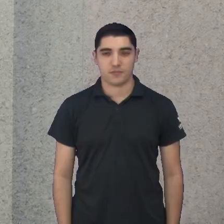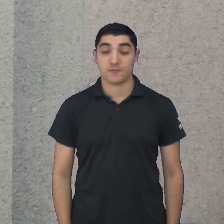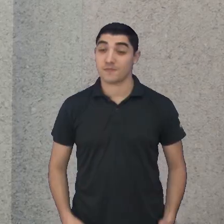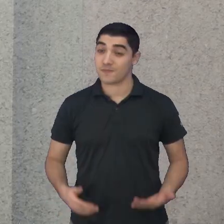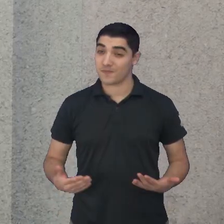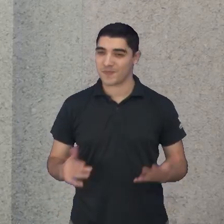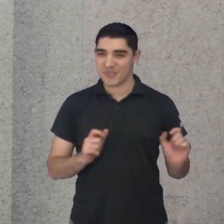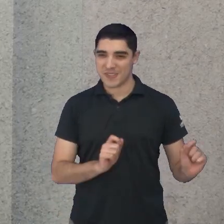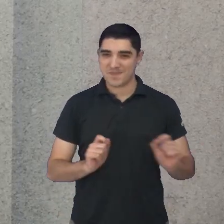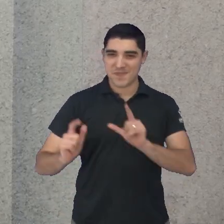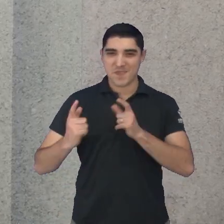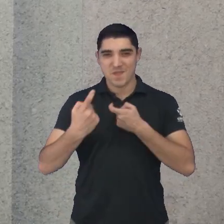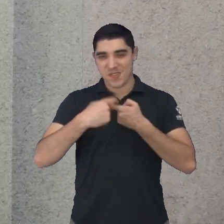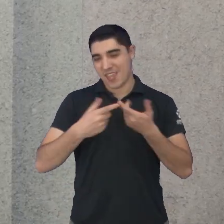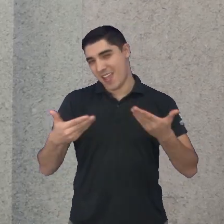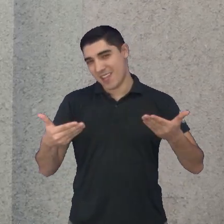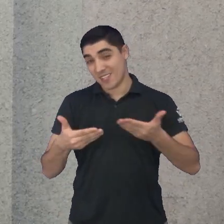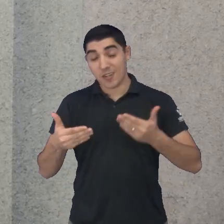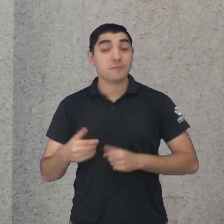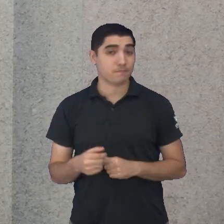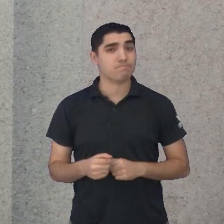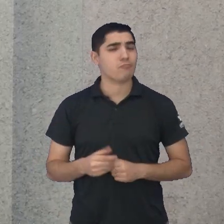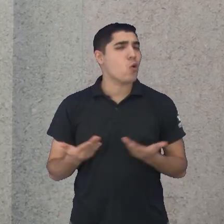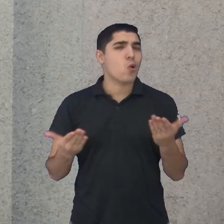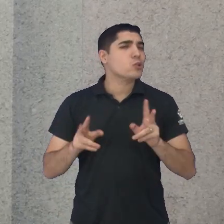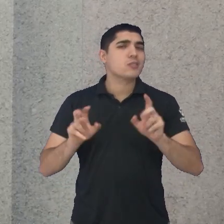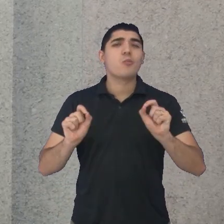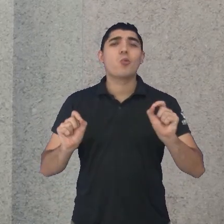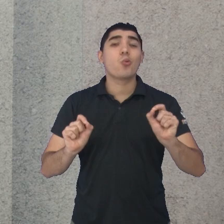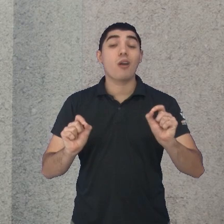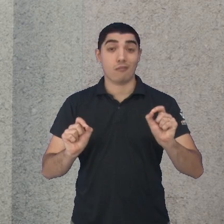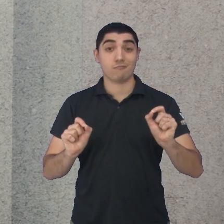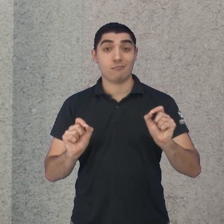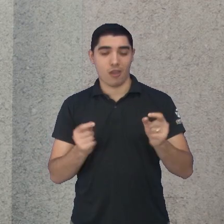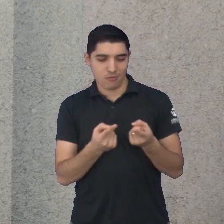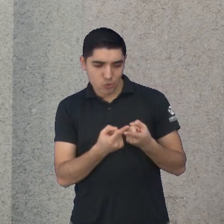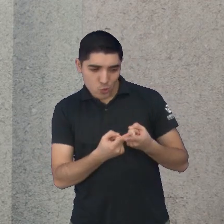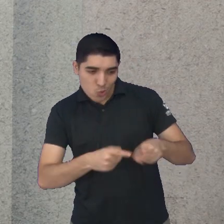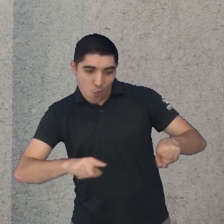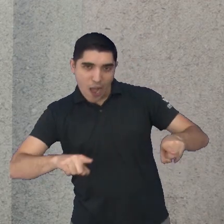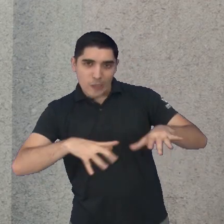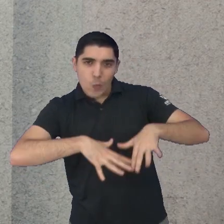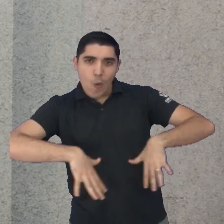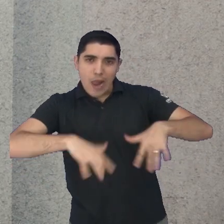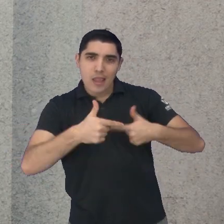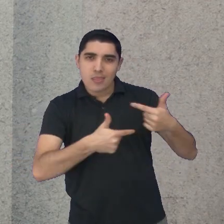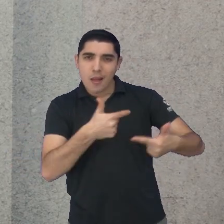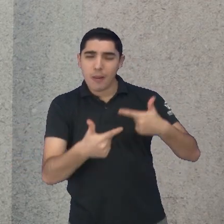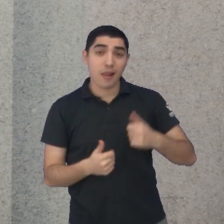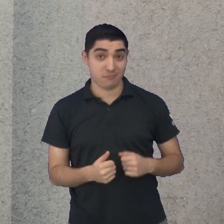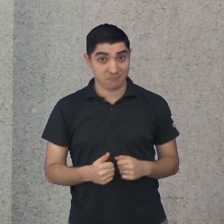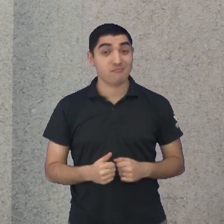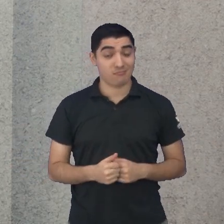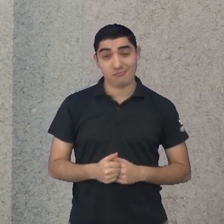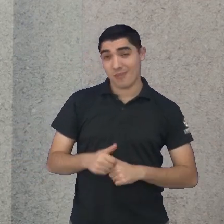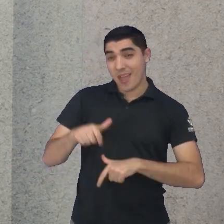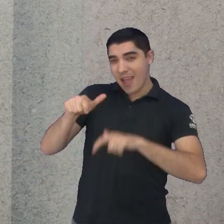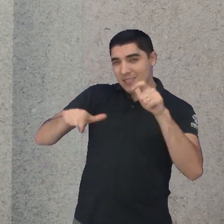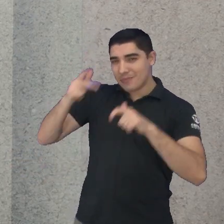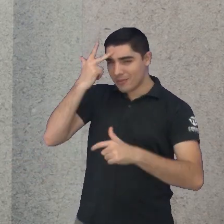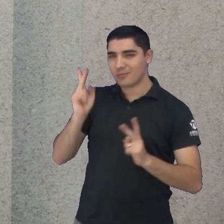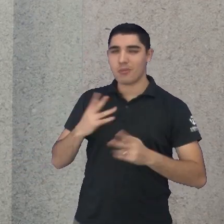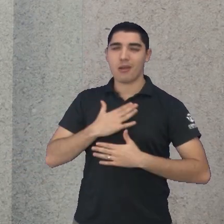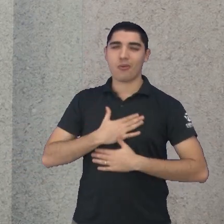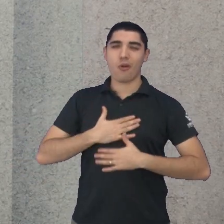Estamos de volta com Estação Mercado e hoje o tema é sobre o mercado de churrasco. Olha só, o queridinho dos fins de semana